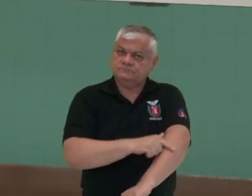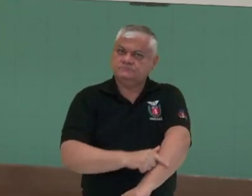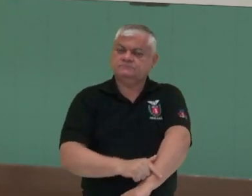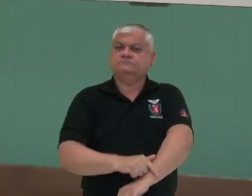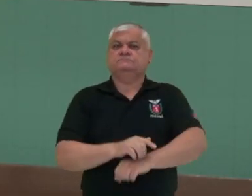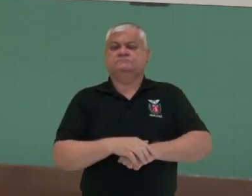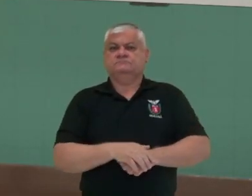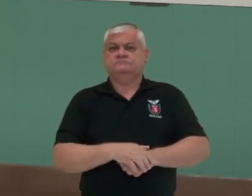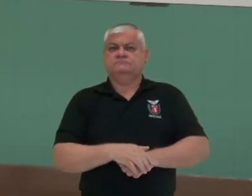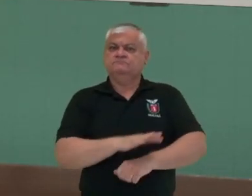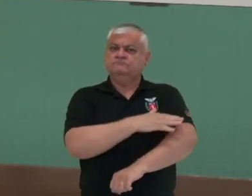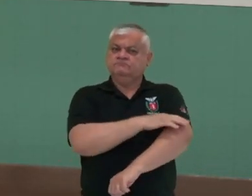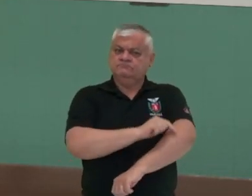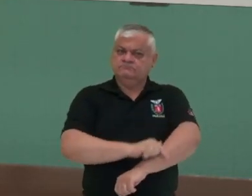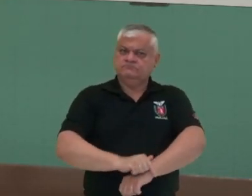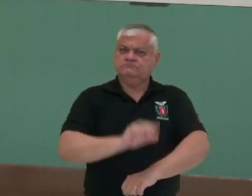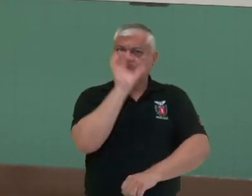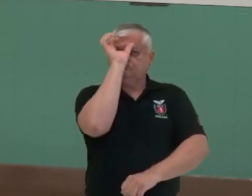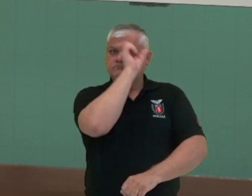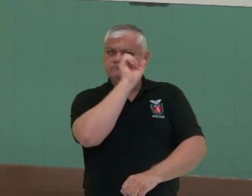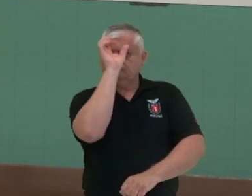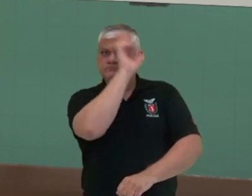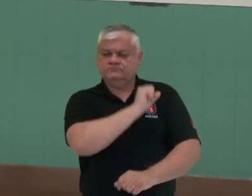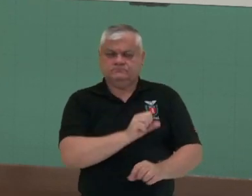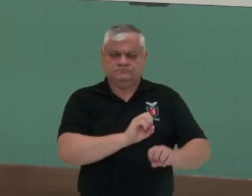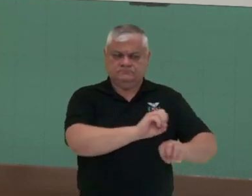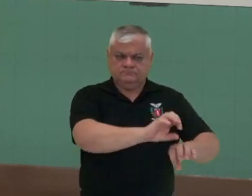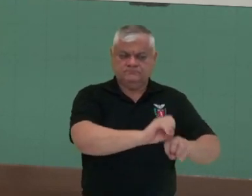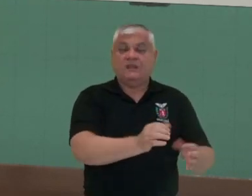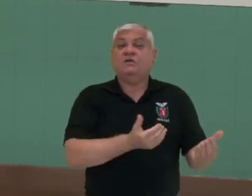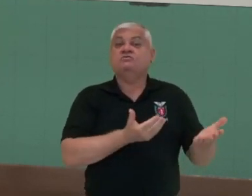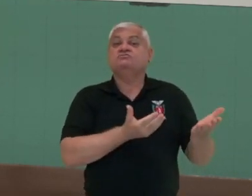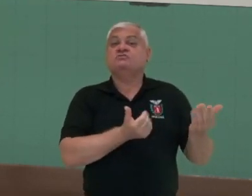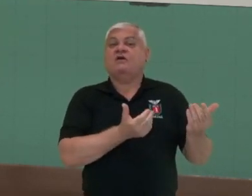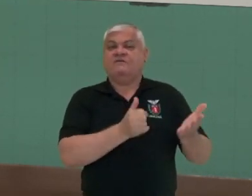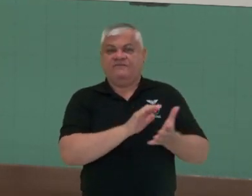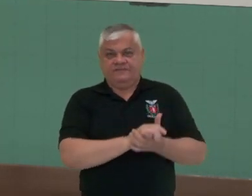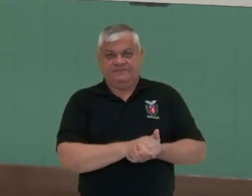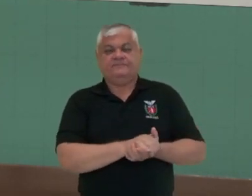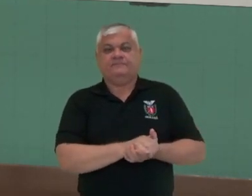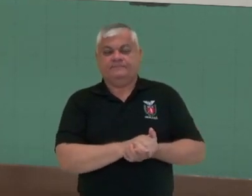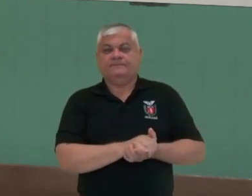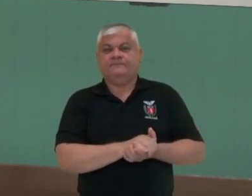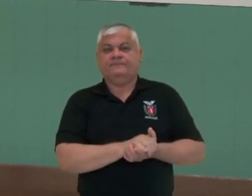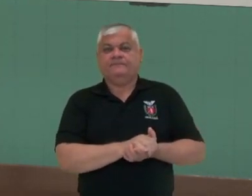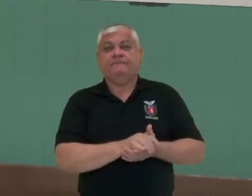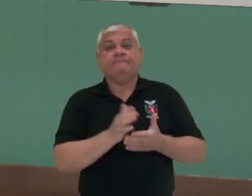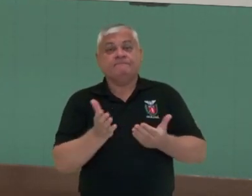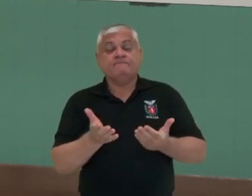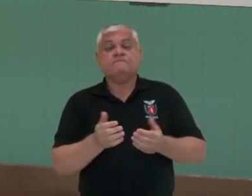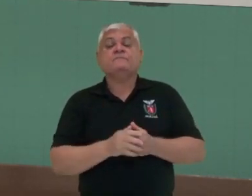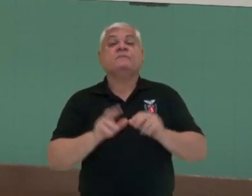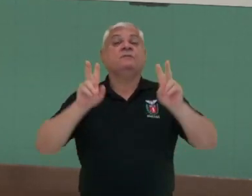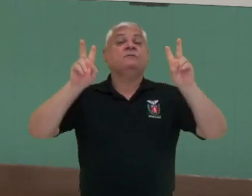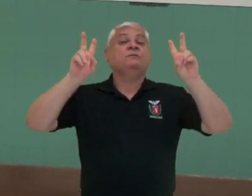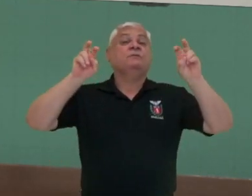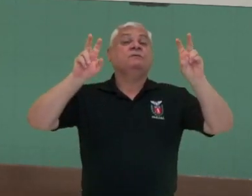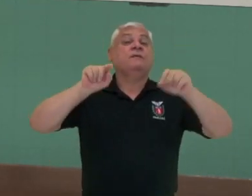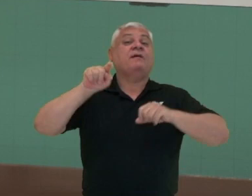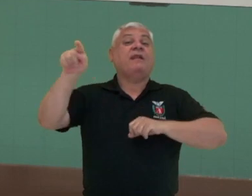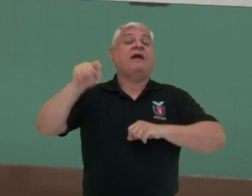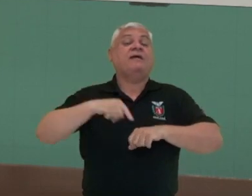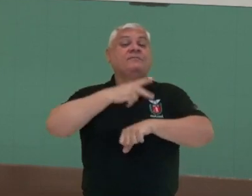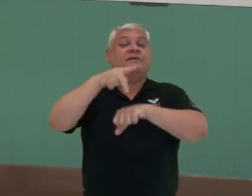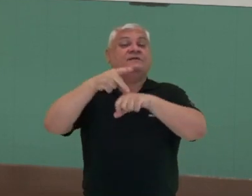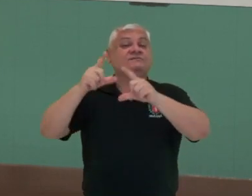processo educativo dos mais jovens, tá? A partir de então, o termo empregado no Japão